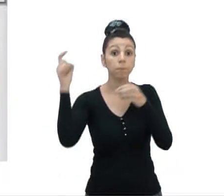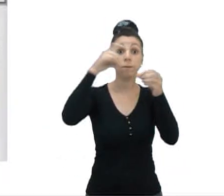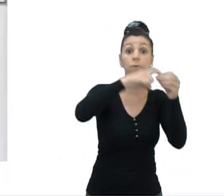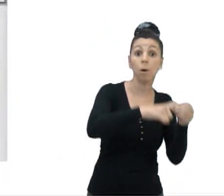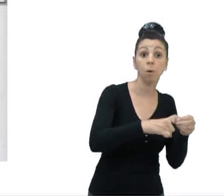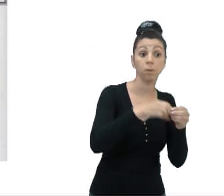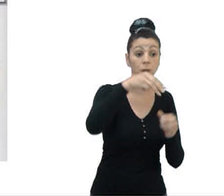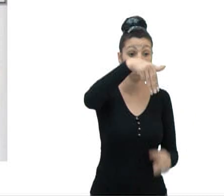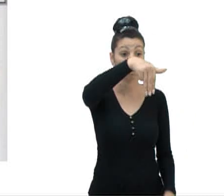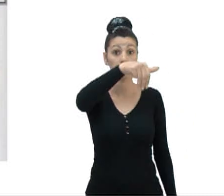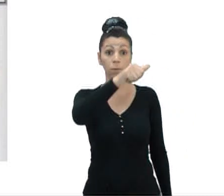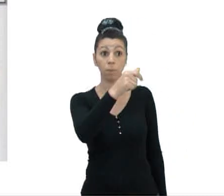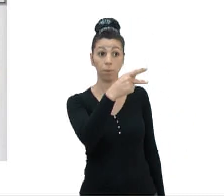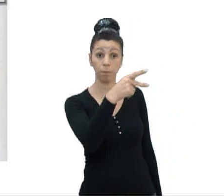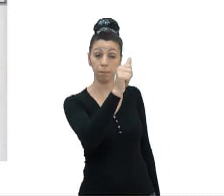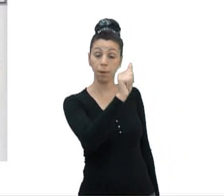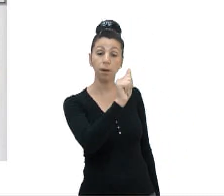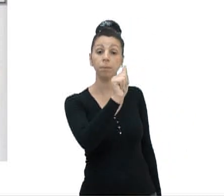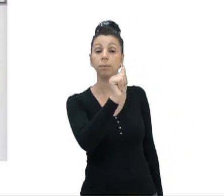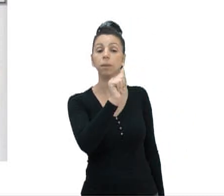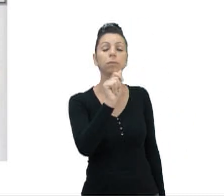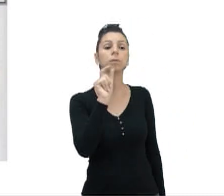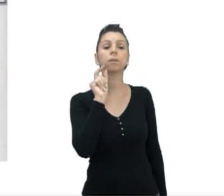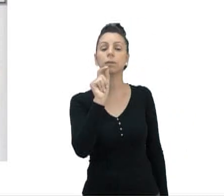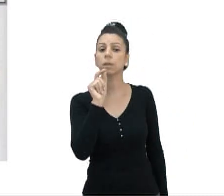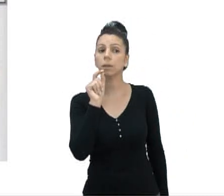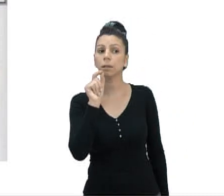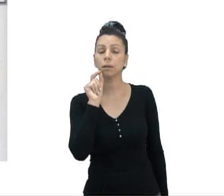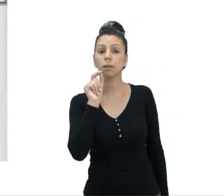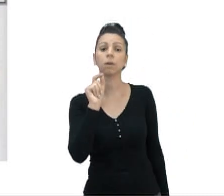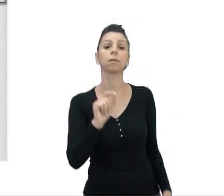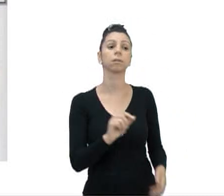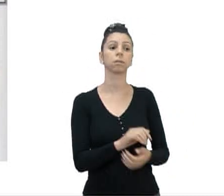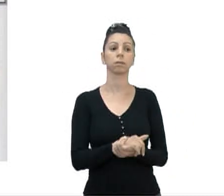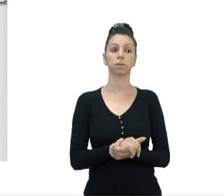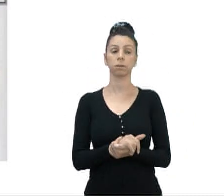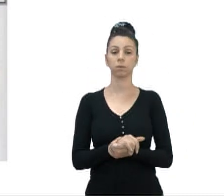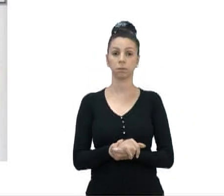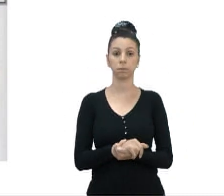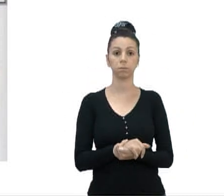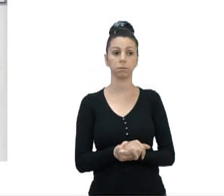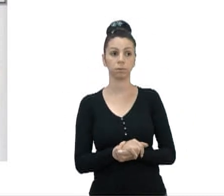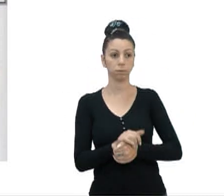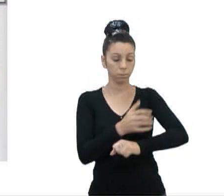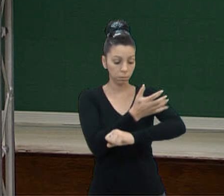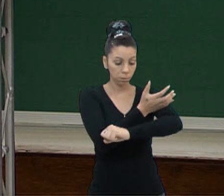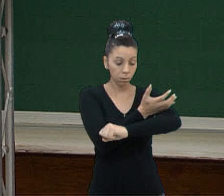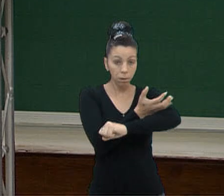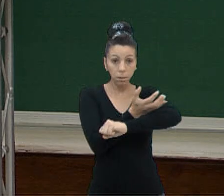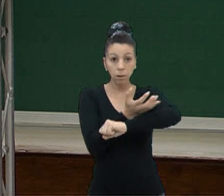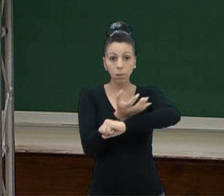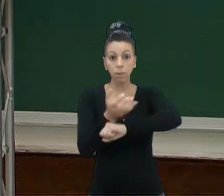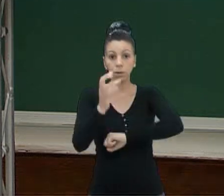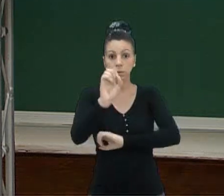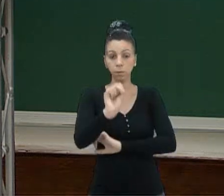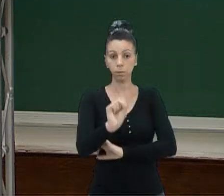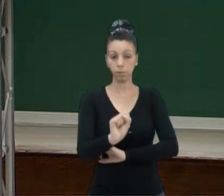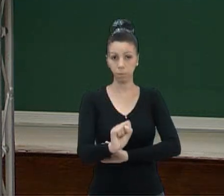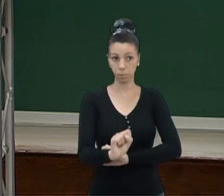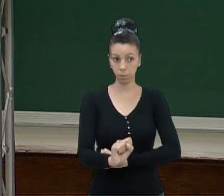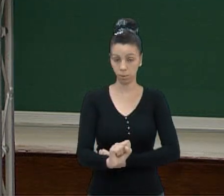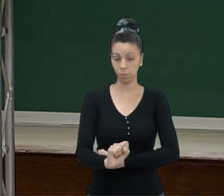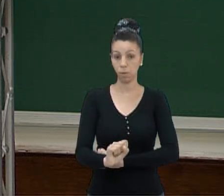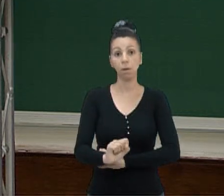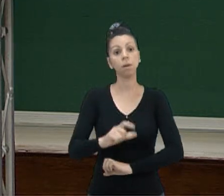hidrografia. Então, pensar em caracterizar o relevo. Então, nós vamos dizer lá que na porção mais ao sul, nós vamos ter as